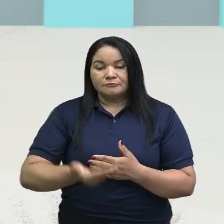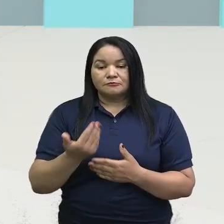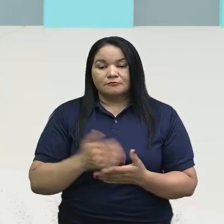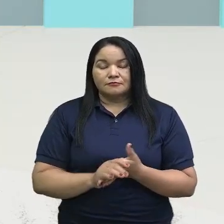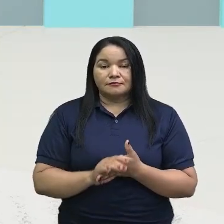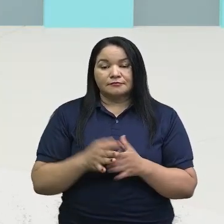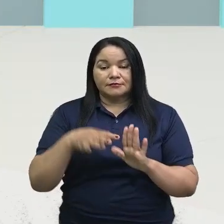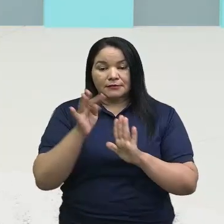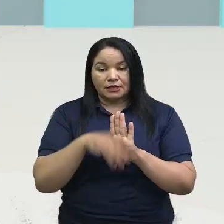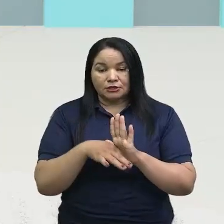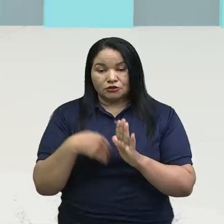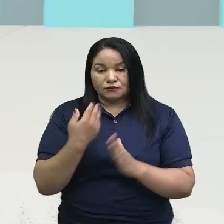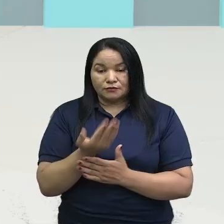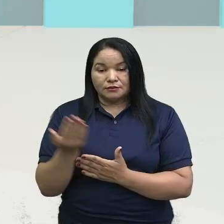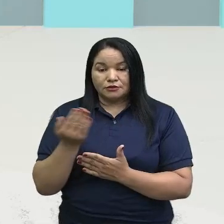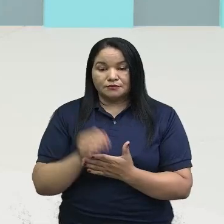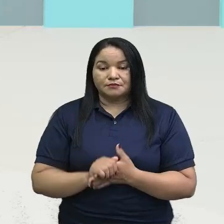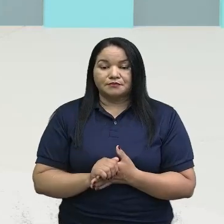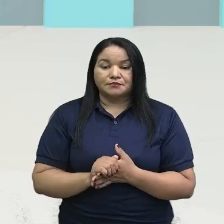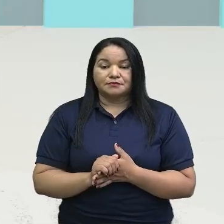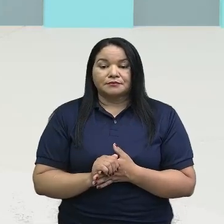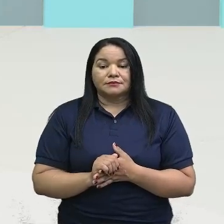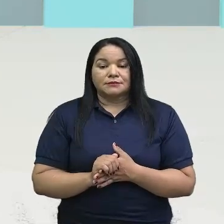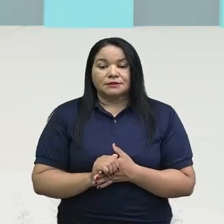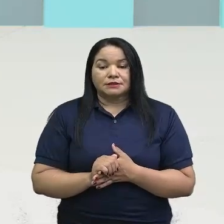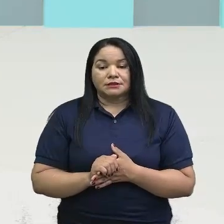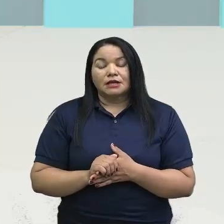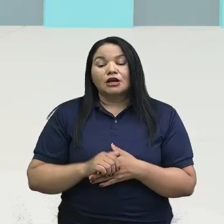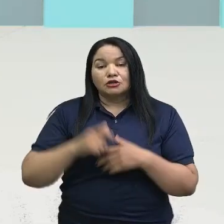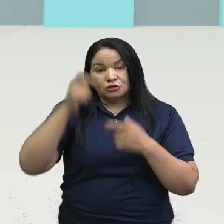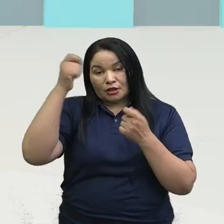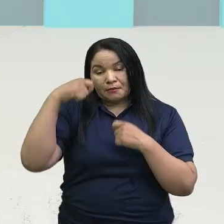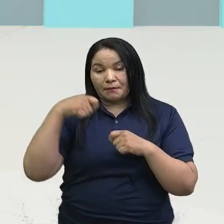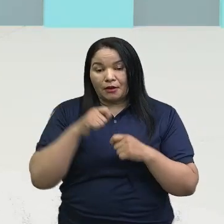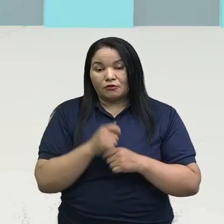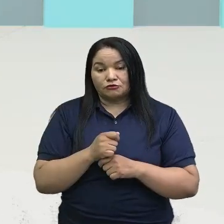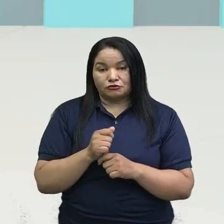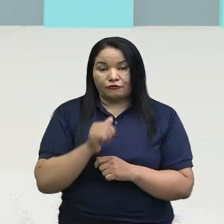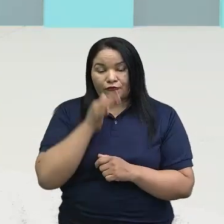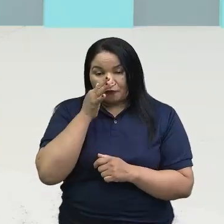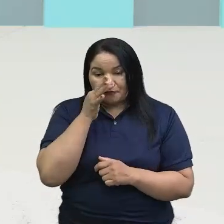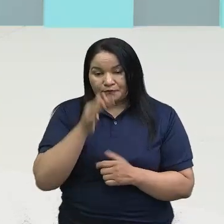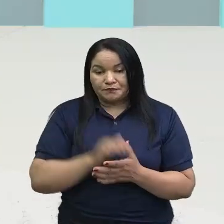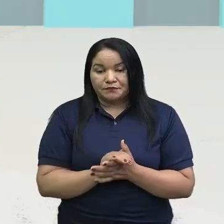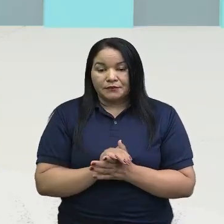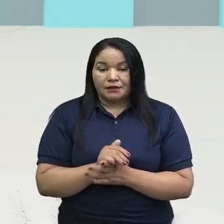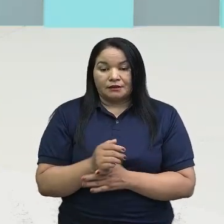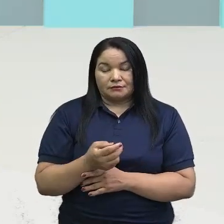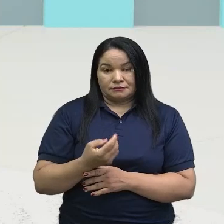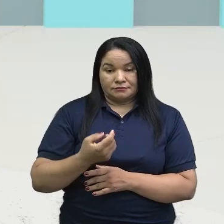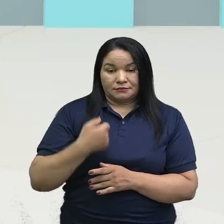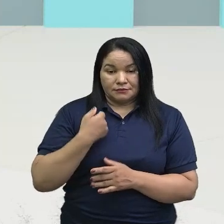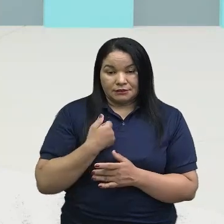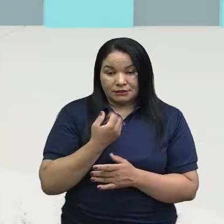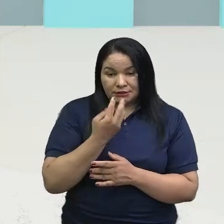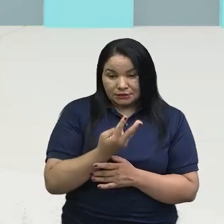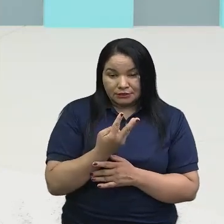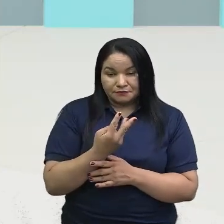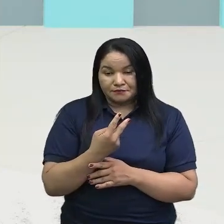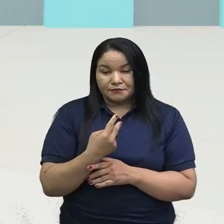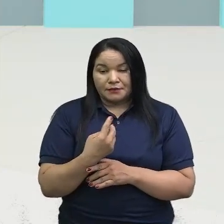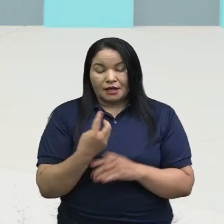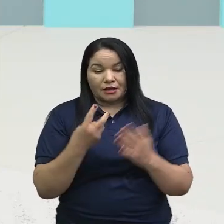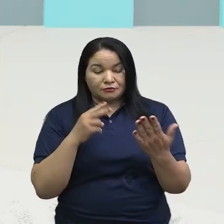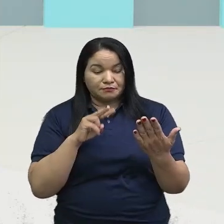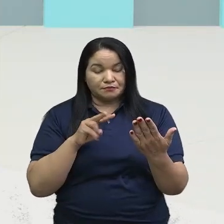texto. Observe aí, ó. Chapéu de flor. Aos 3 anos, ela olha para si mesma e